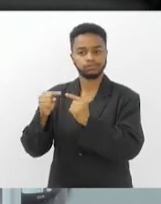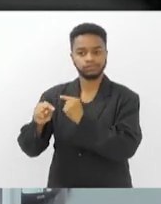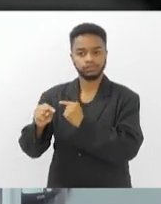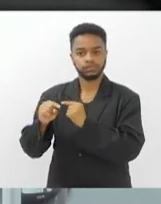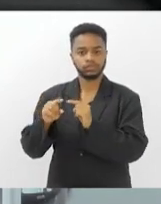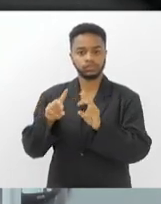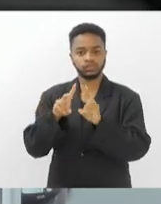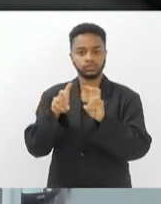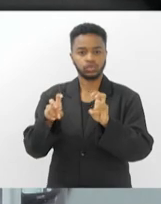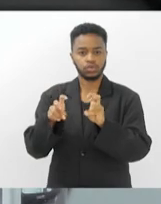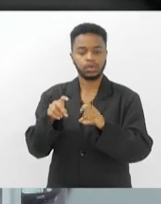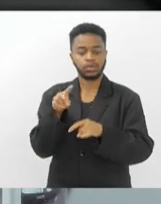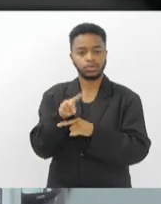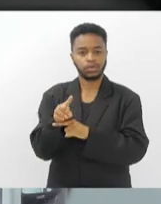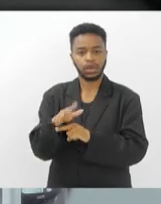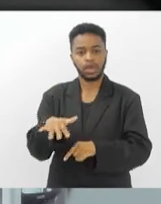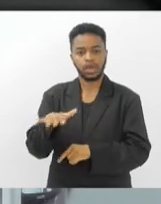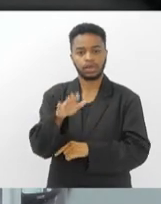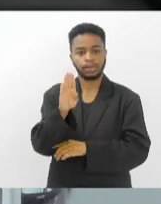reserva biológica